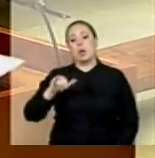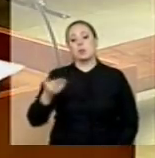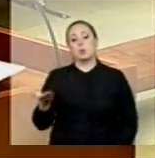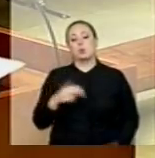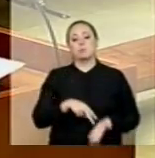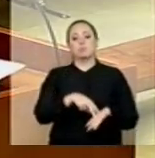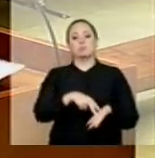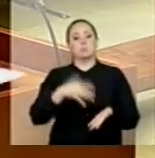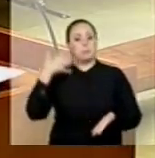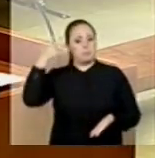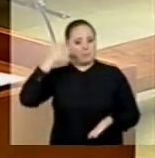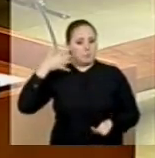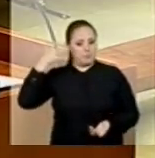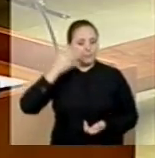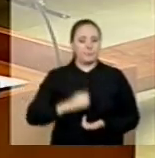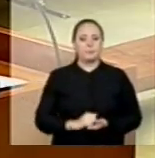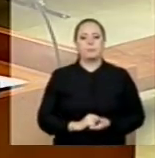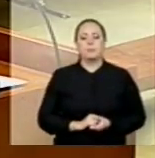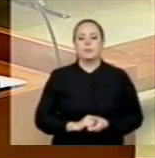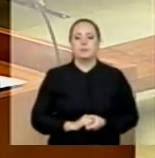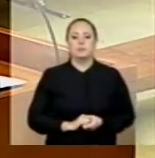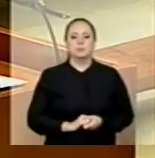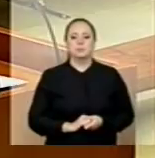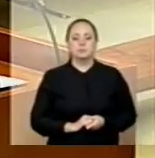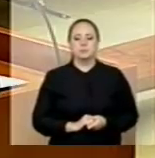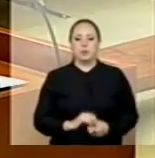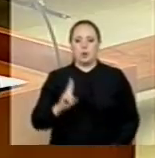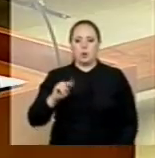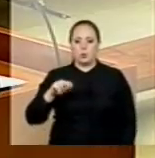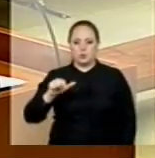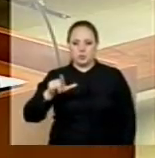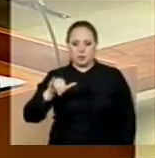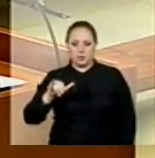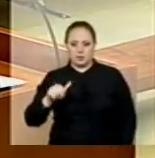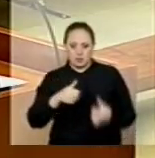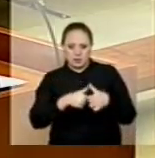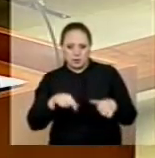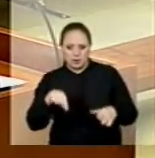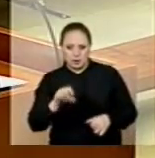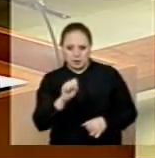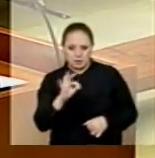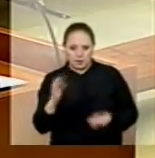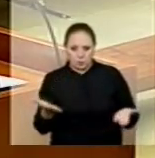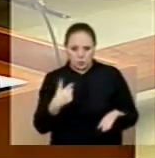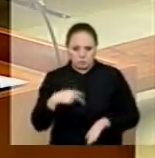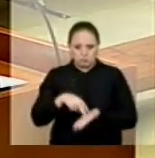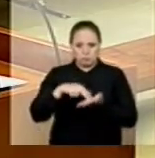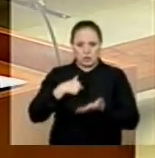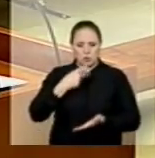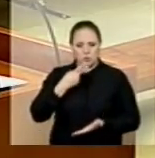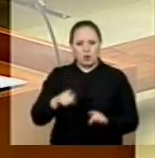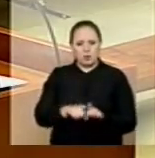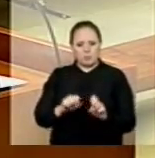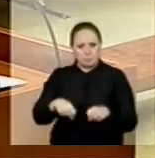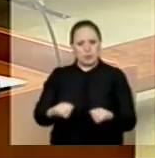UNALE, ela está aqui no Supremo Tribunal Federal, nesse momento, também em defesa do